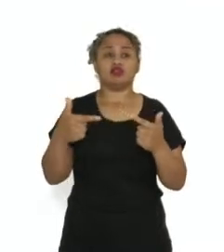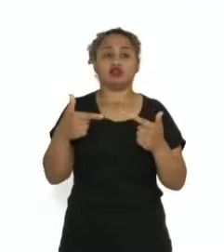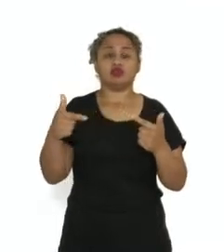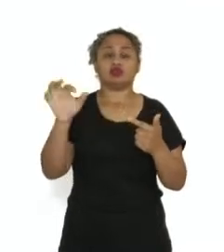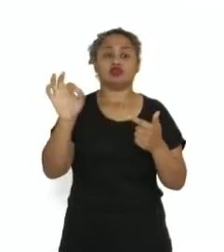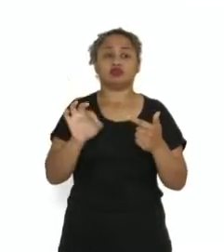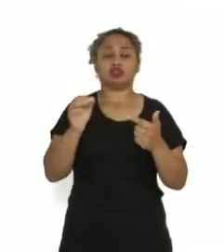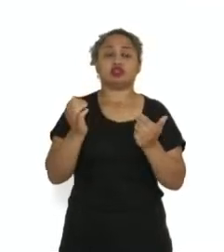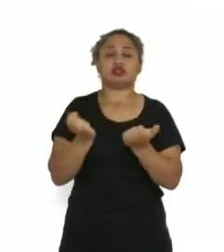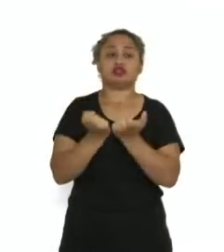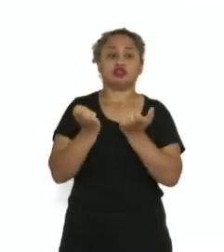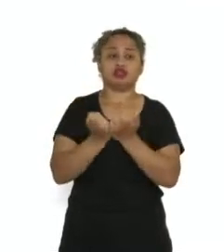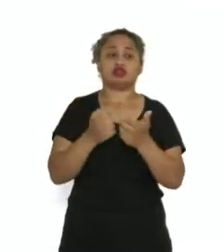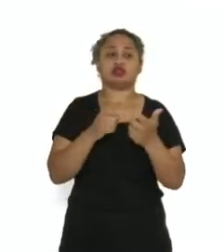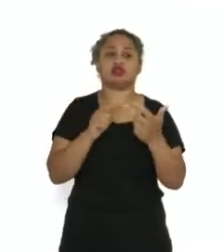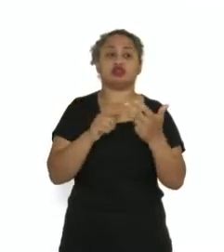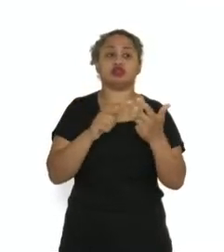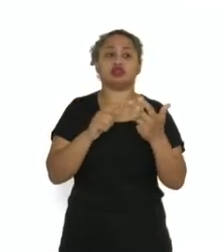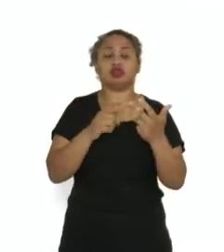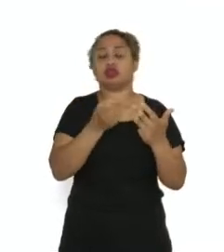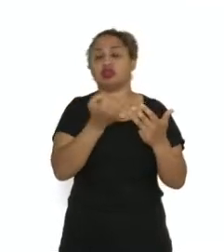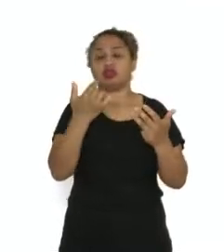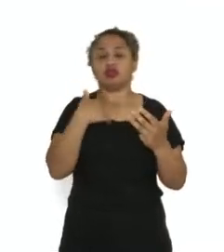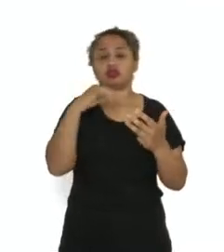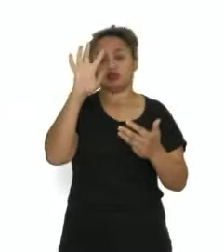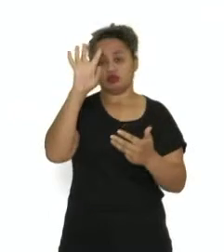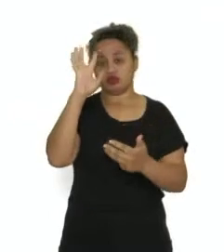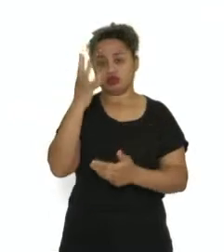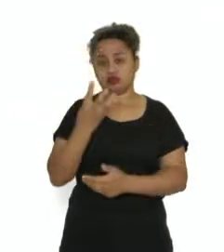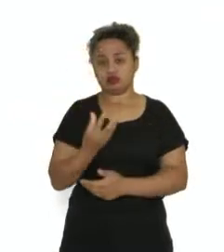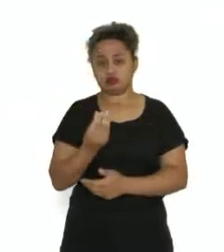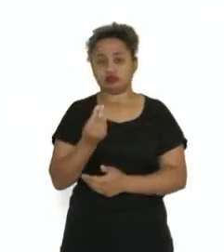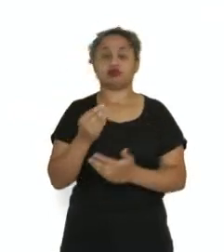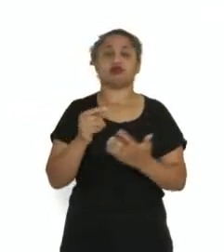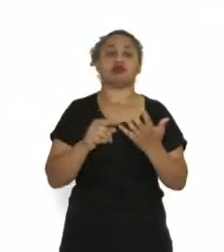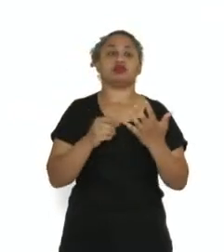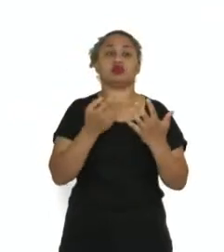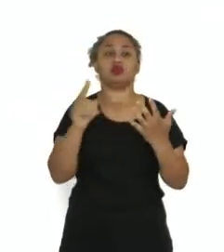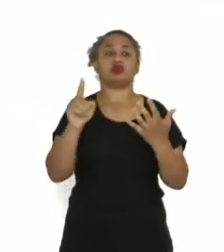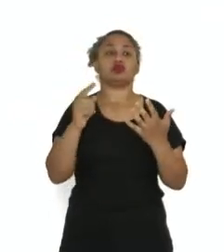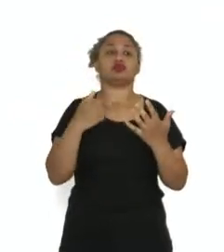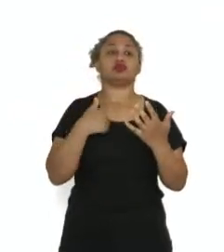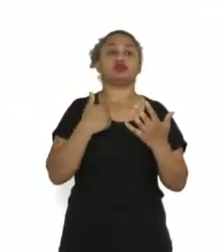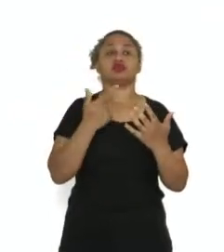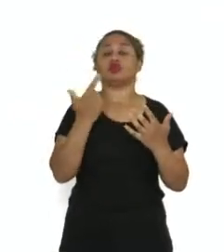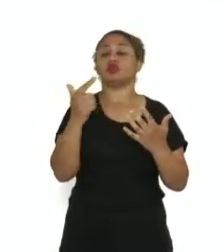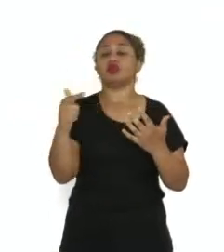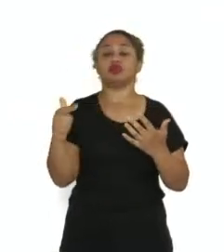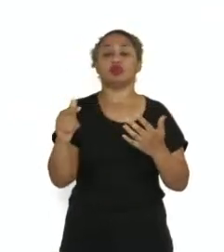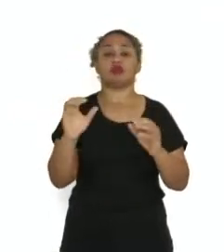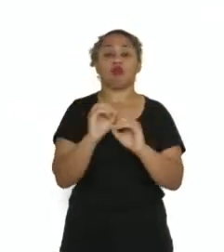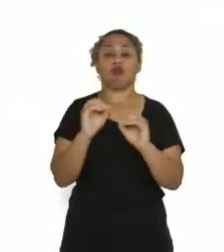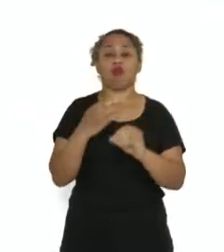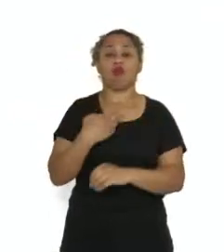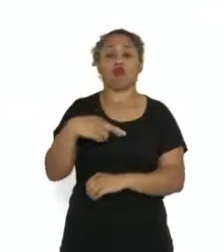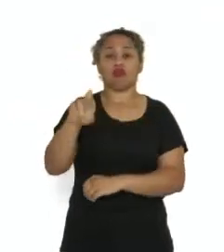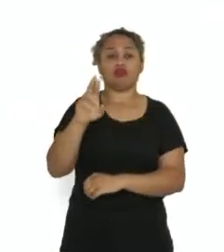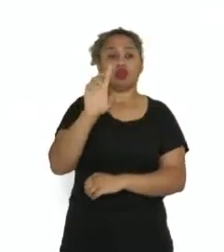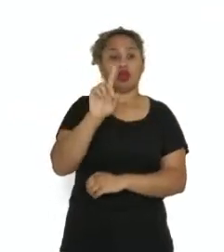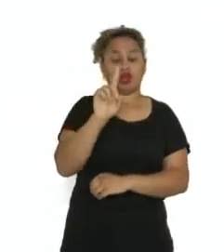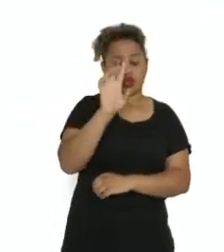evangélicos, espíritas, outros ou não têm religião, cerca de 10%, retomando aqui os espíritas, cerca